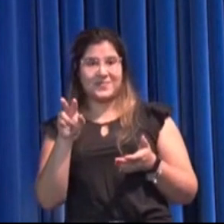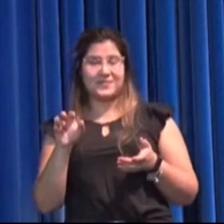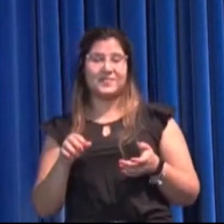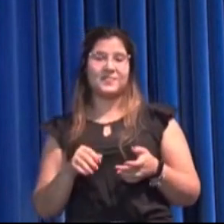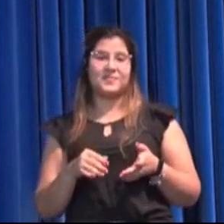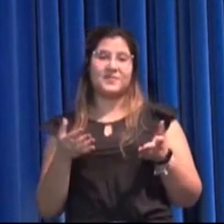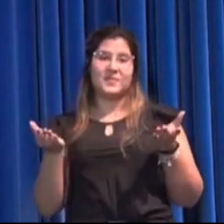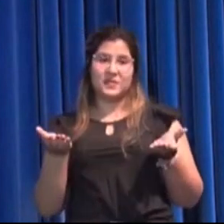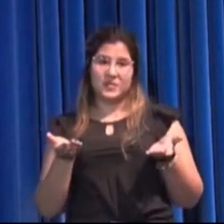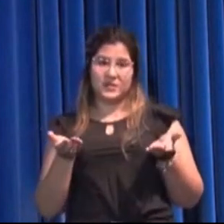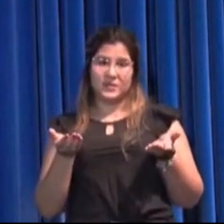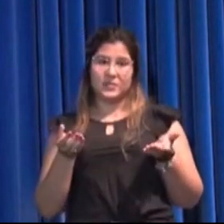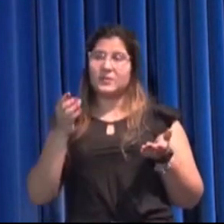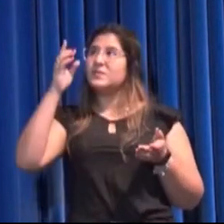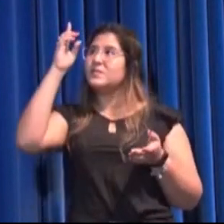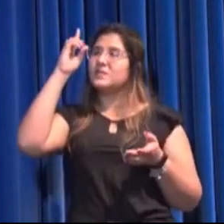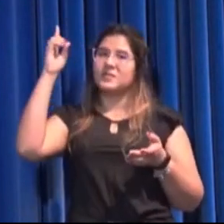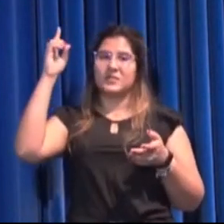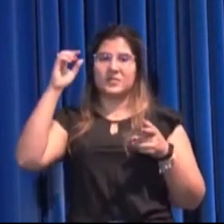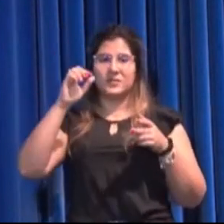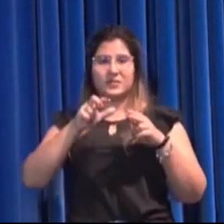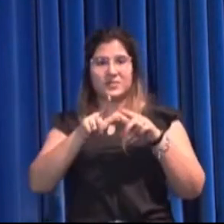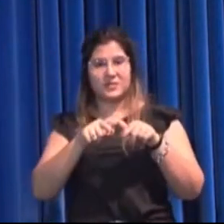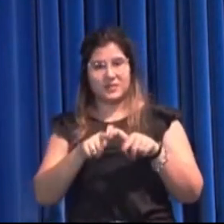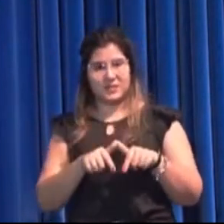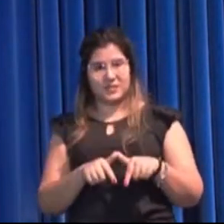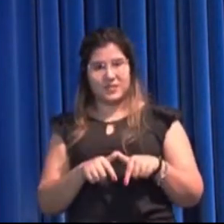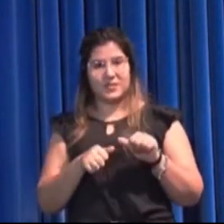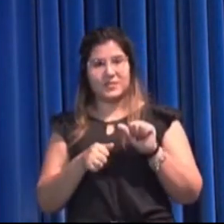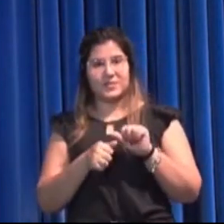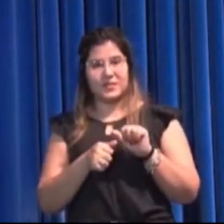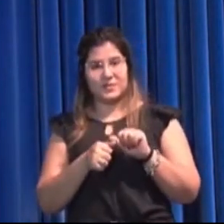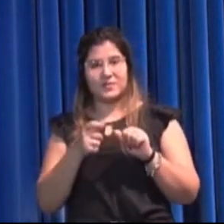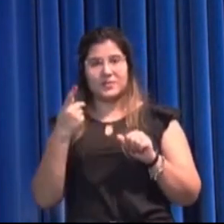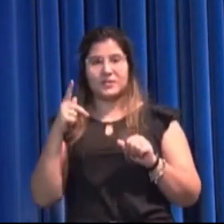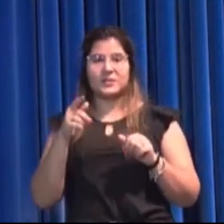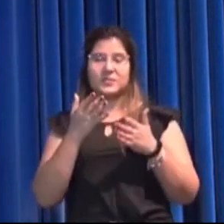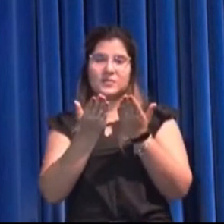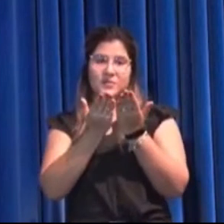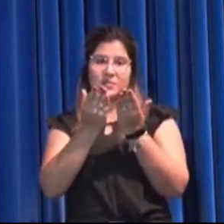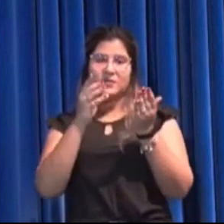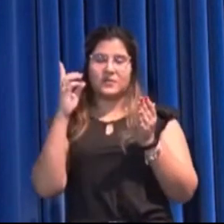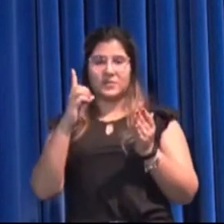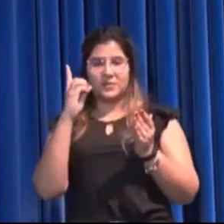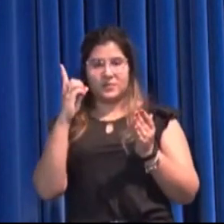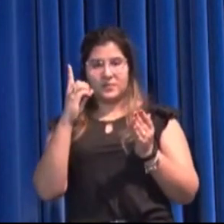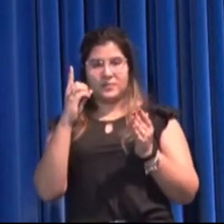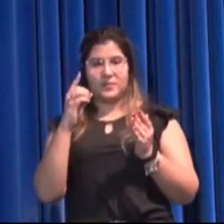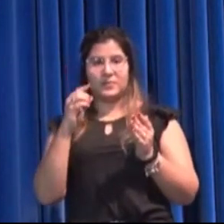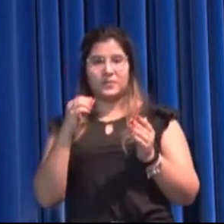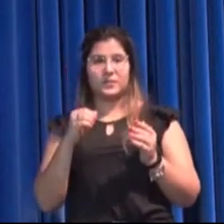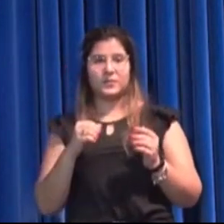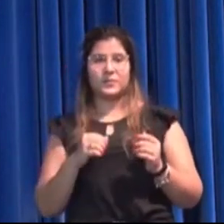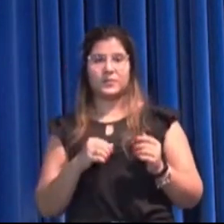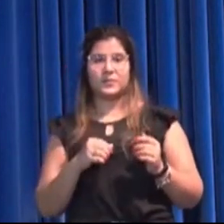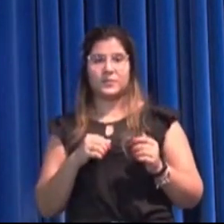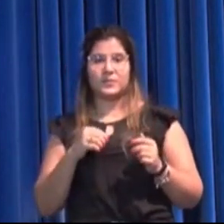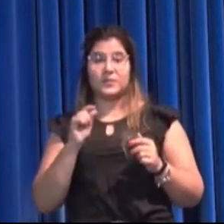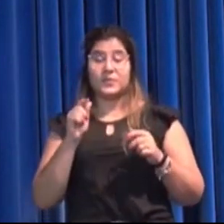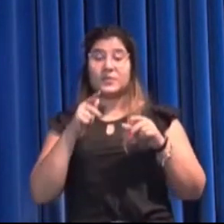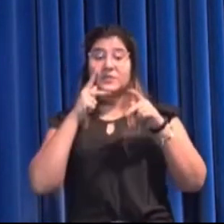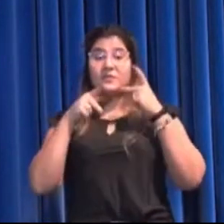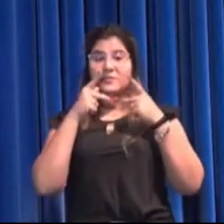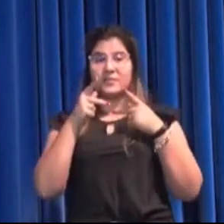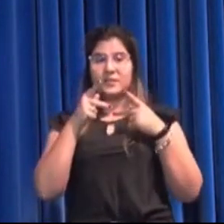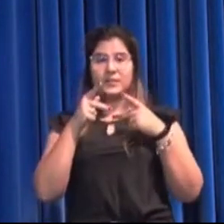ó Senhor, Deus de Israel, faze a teu servo Davi, meu pai, o que lhe declaraste,